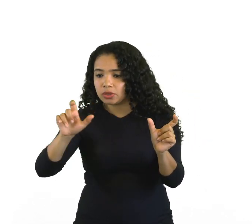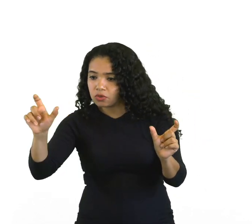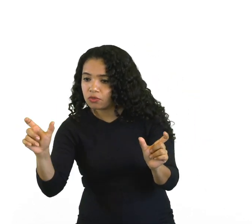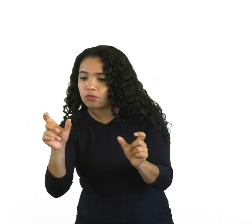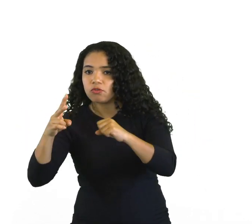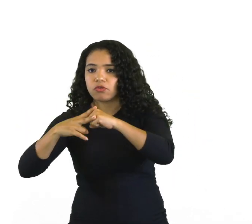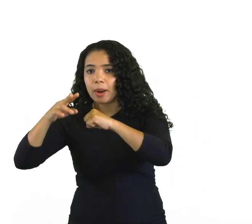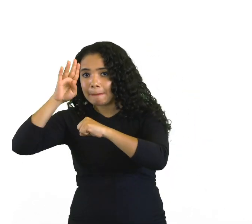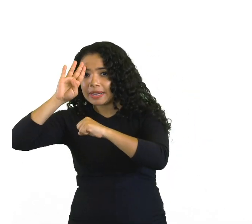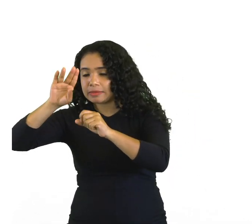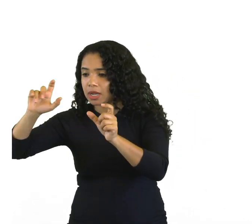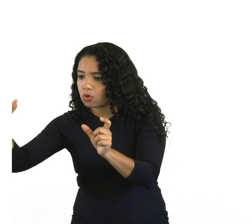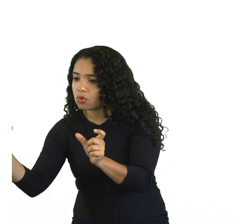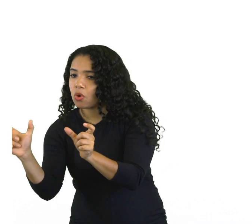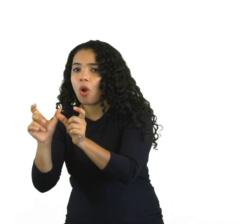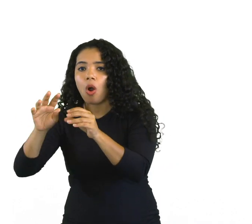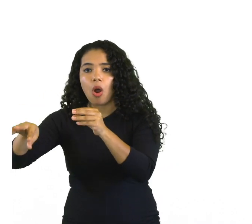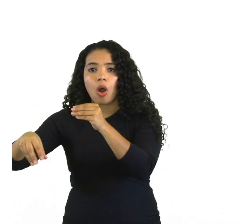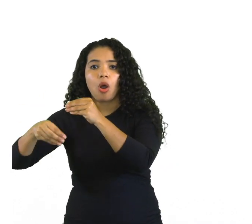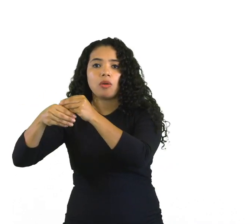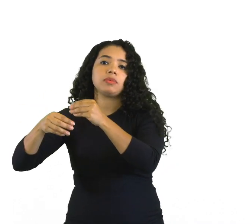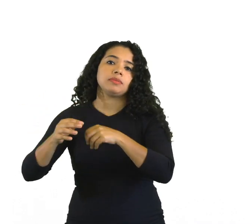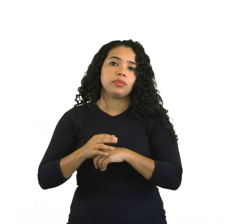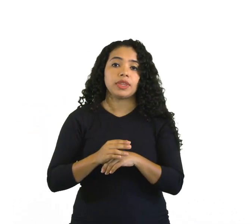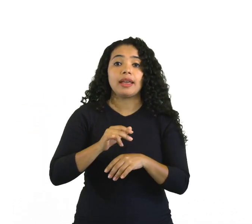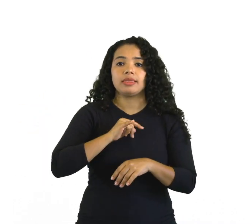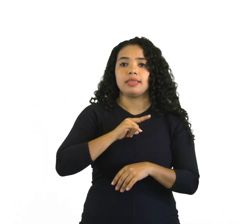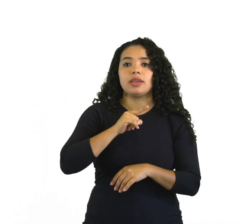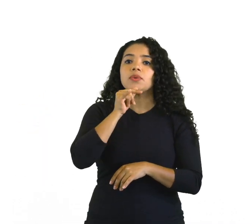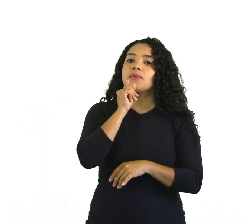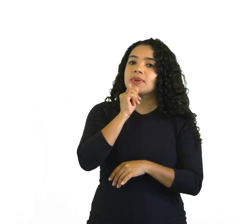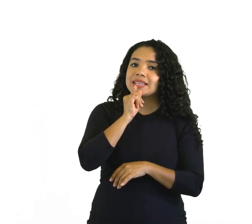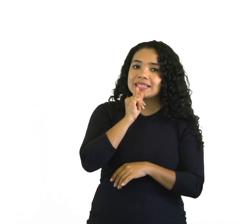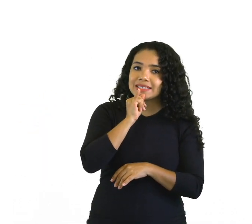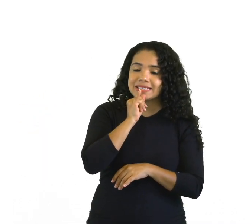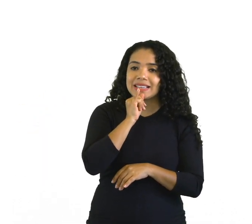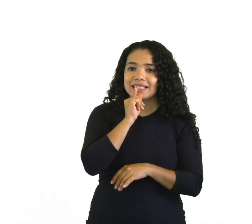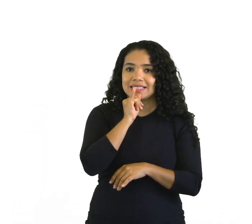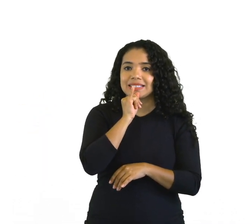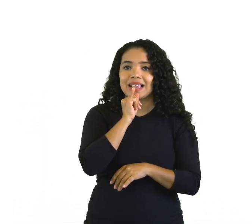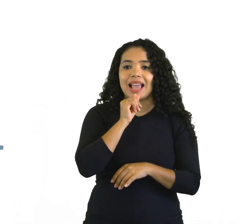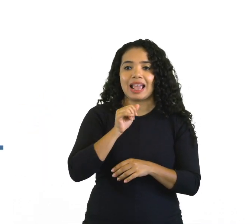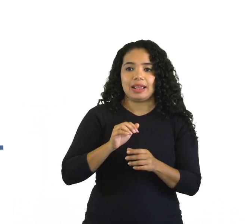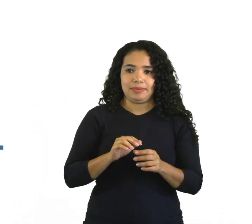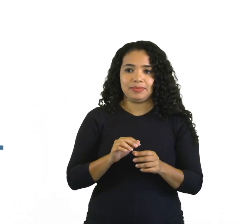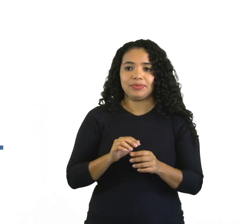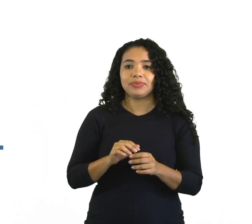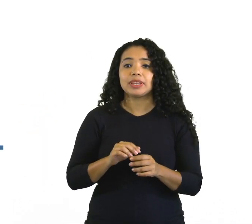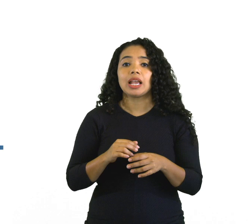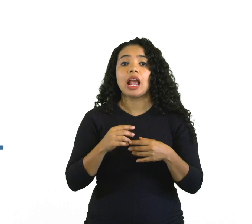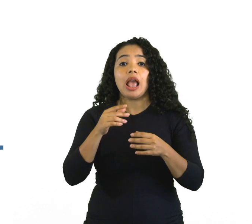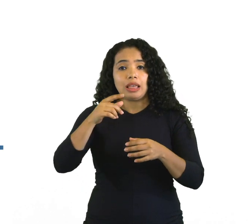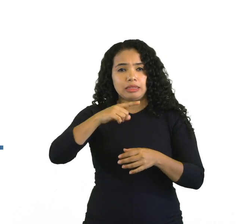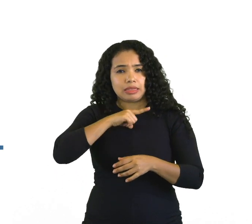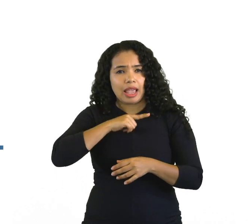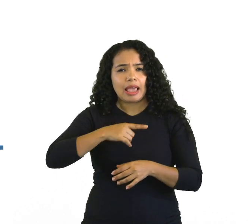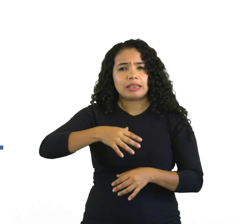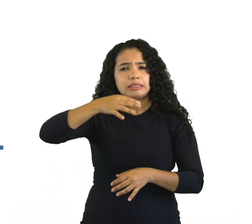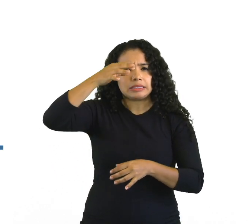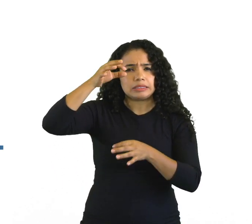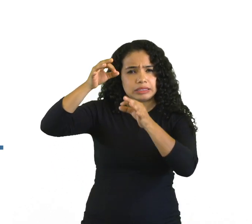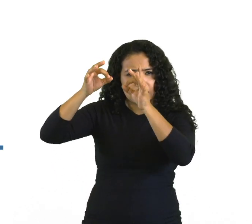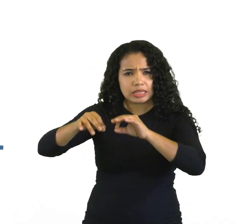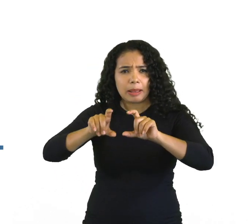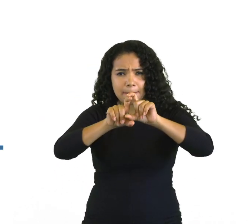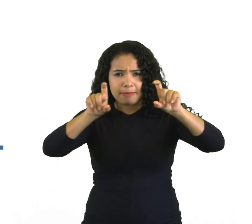mais o complemento. Aí nós temos o exemplo. I will be back. Eu tenho certeza que vocês já ouviram essa frase